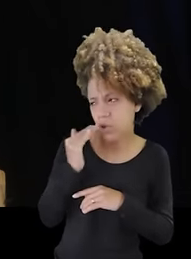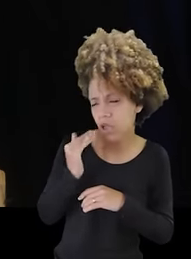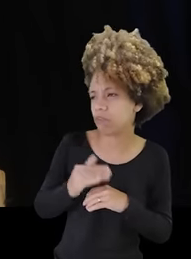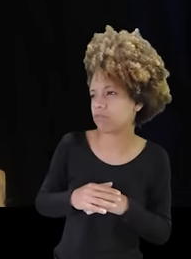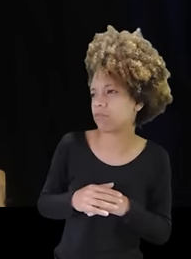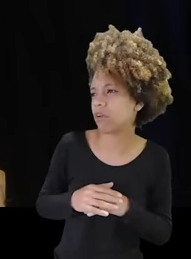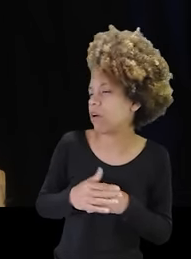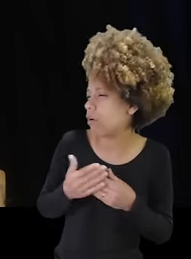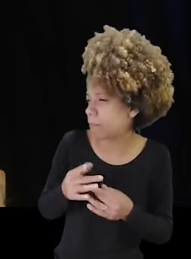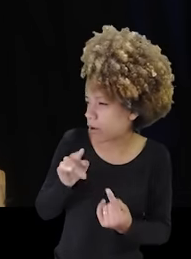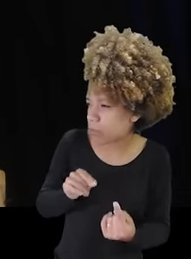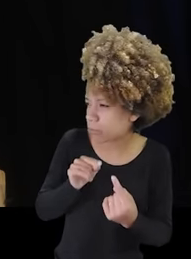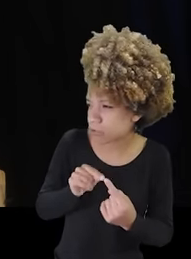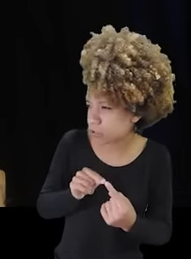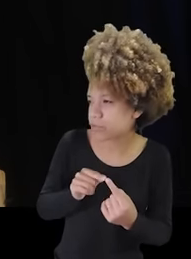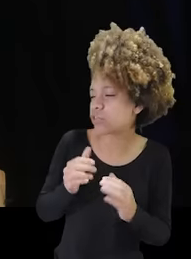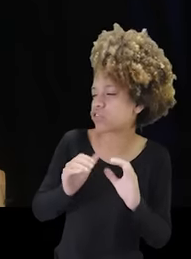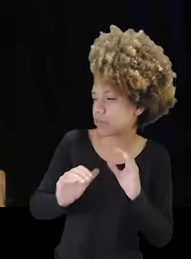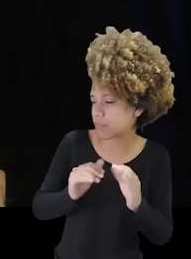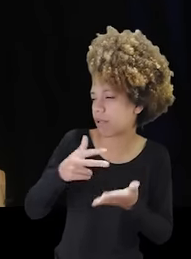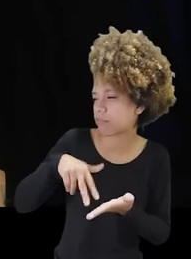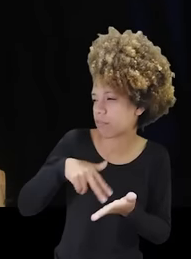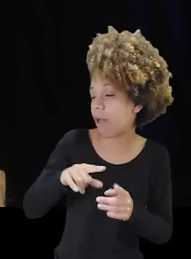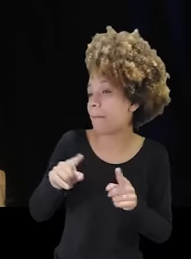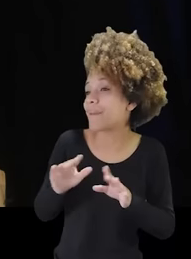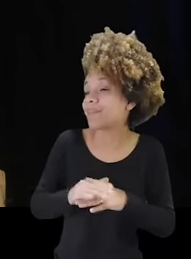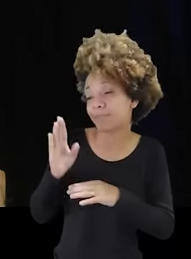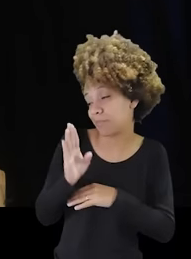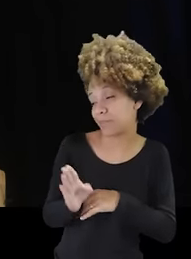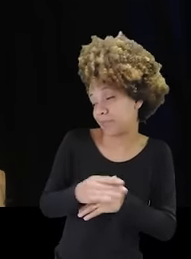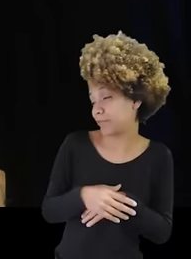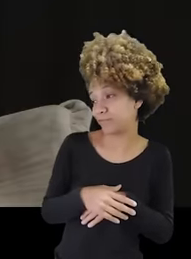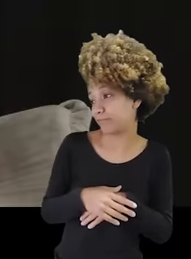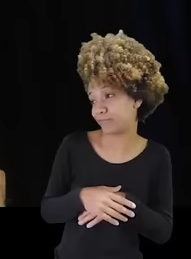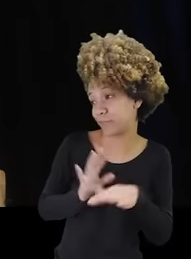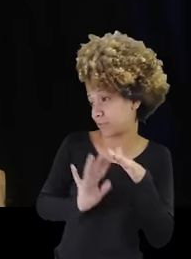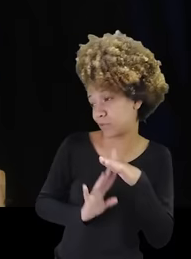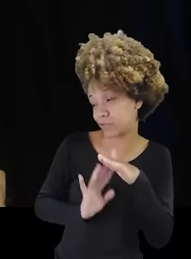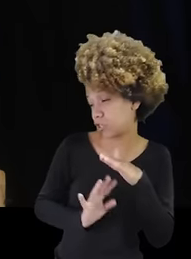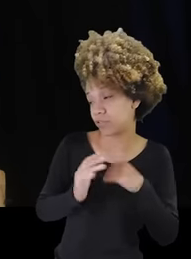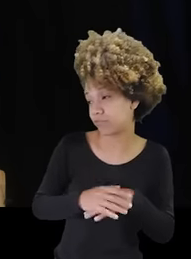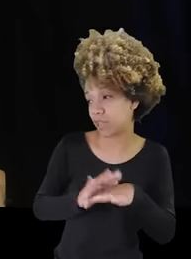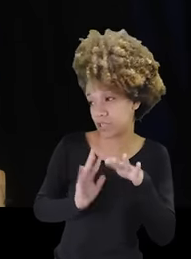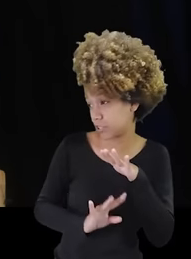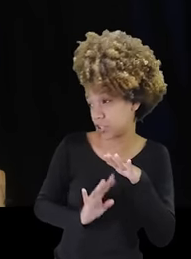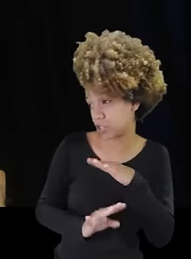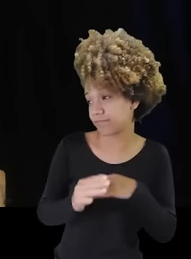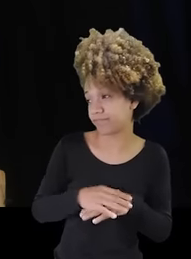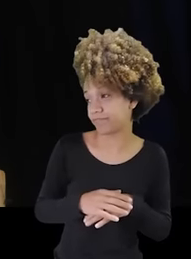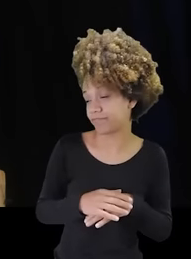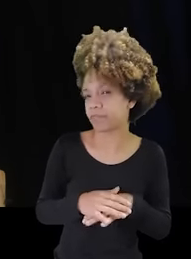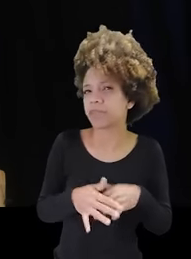Coreia para cantada dançar mas é o brasileiro estrangeiro é o estrangeiro